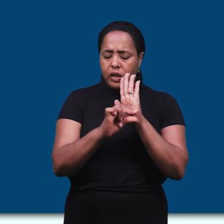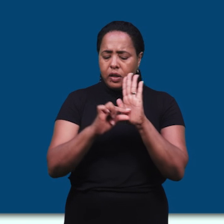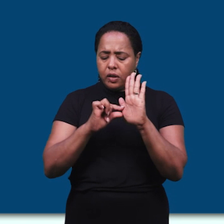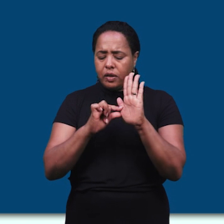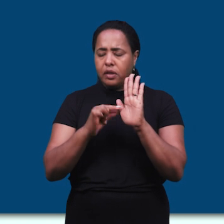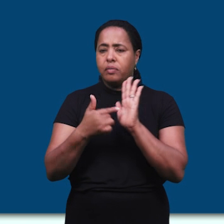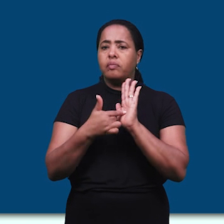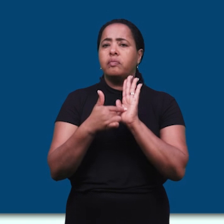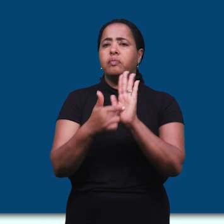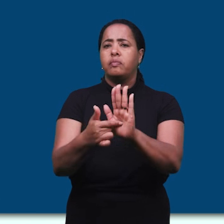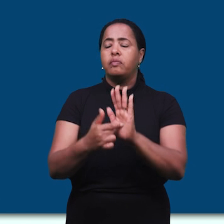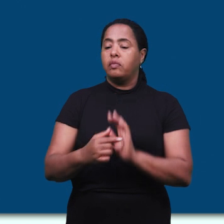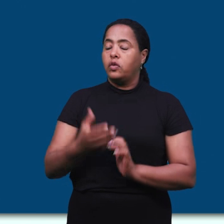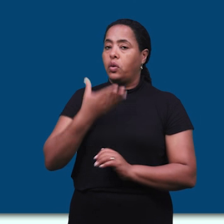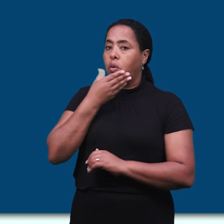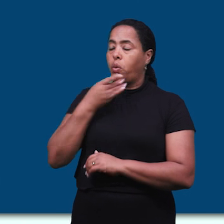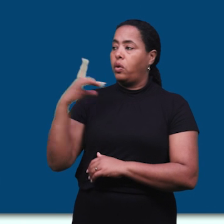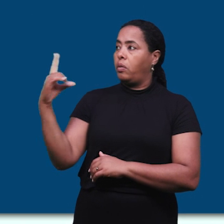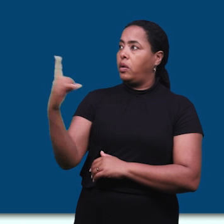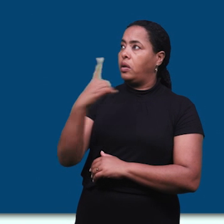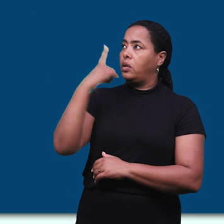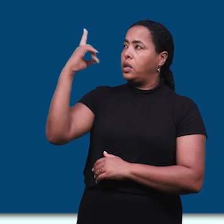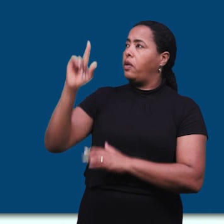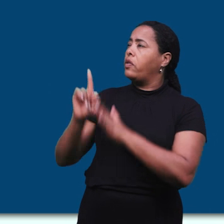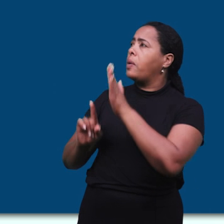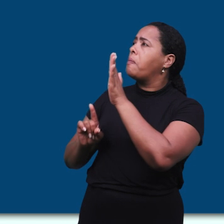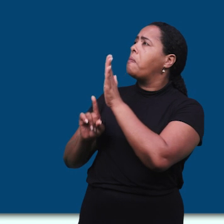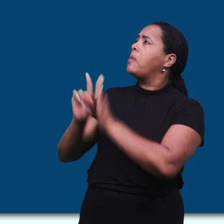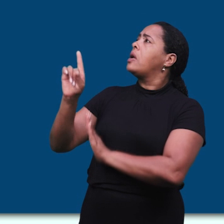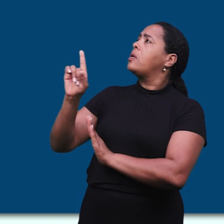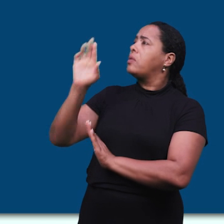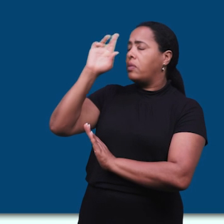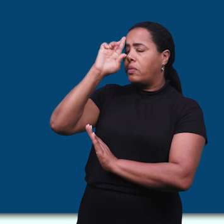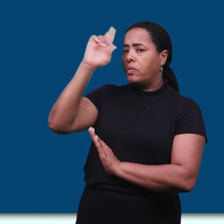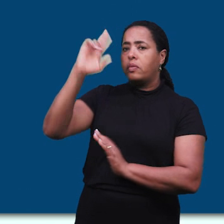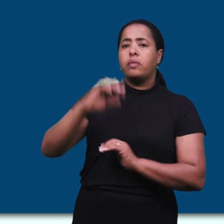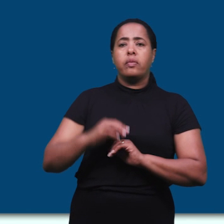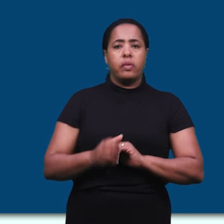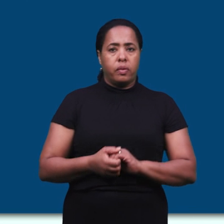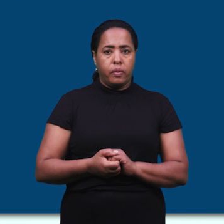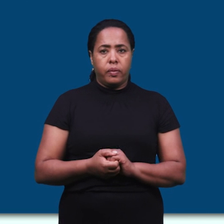versículo, e Davi consultou ao Senhor.